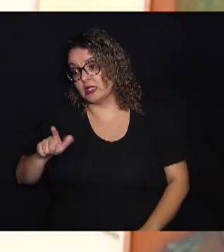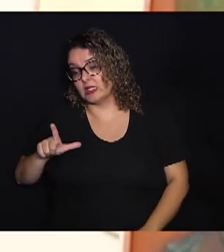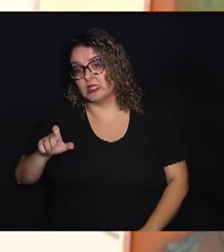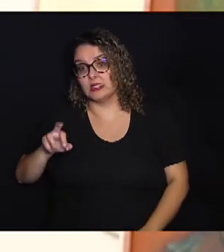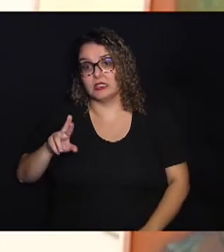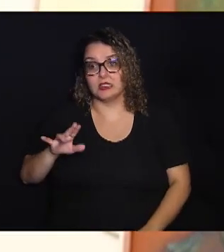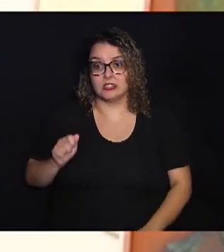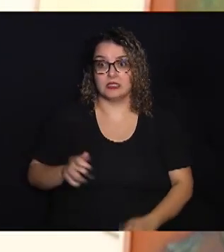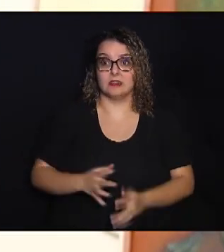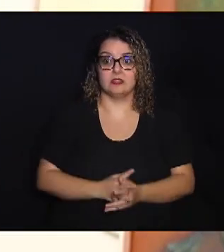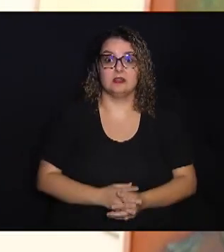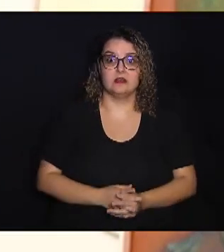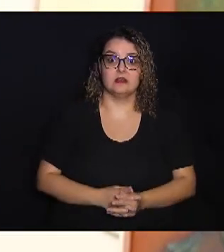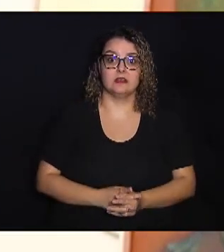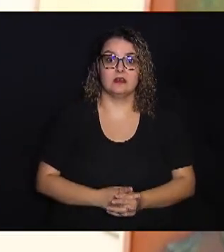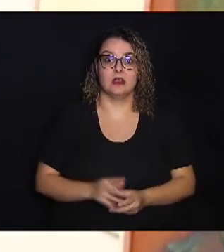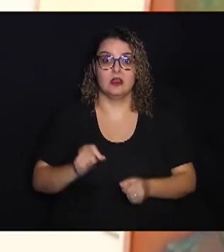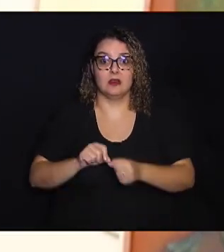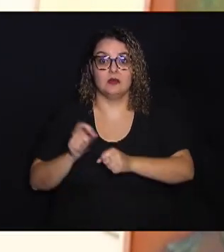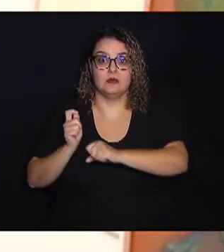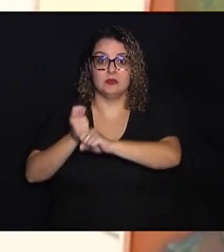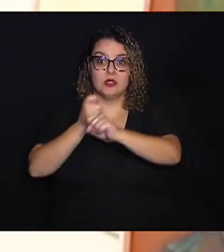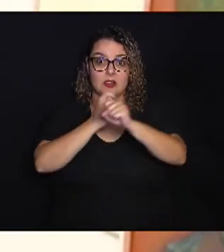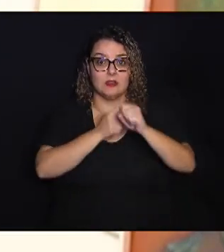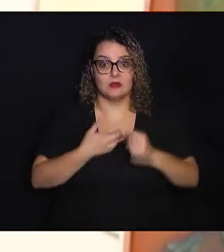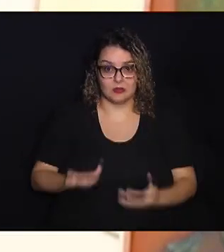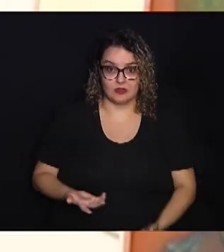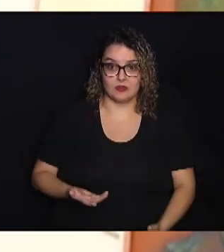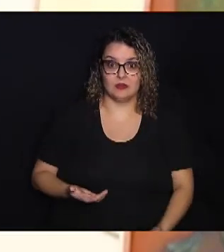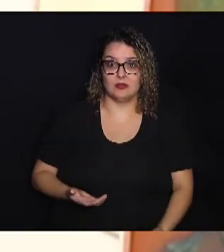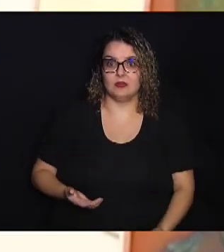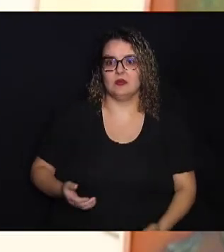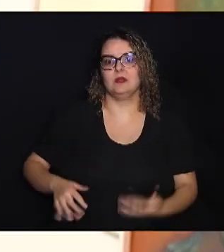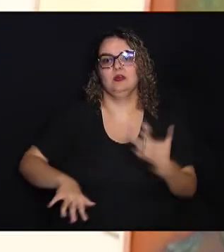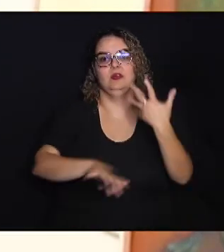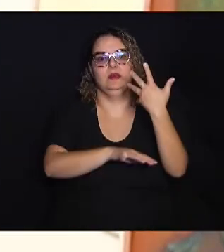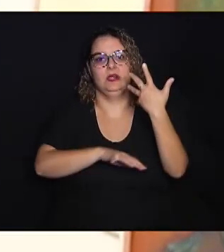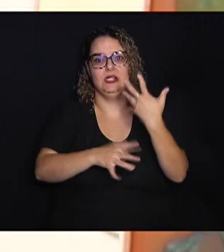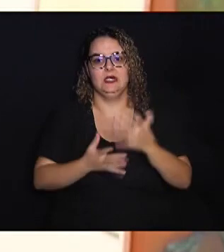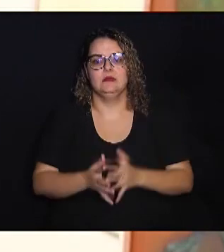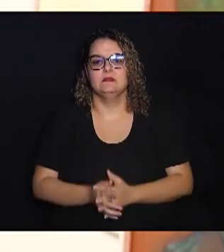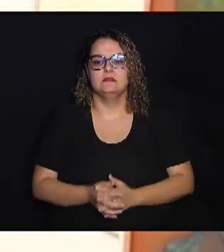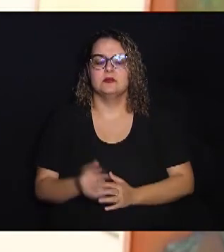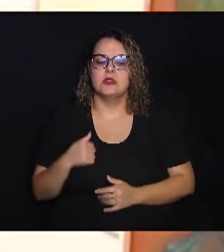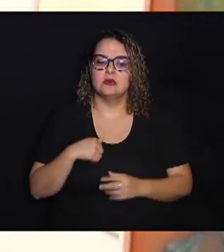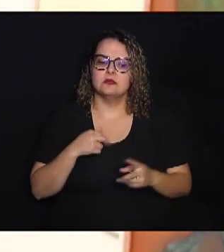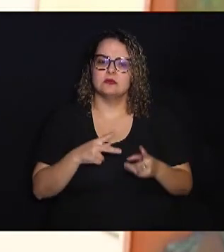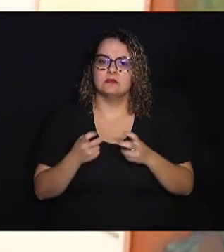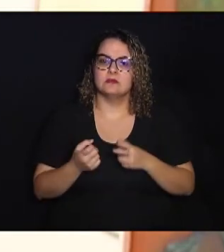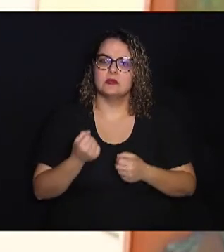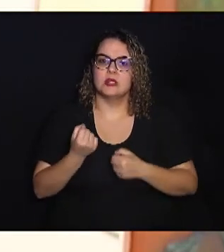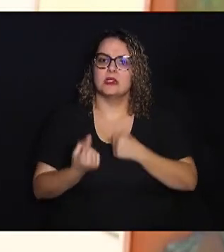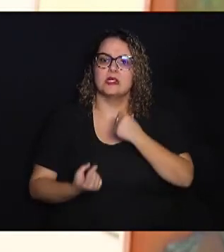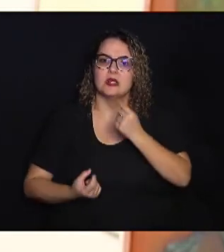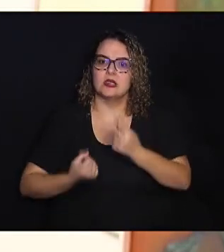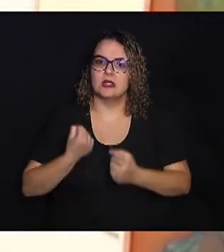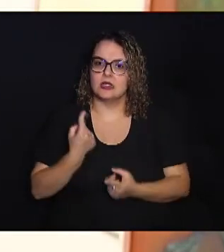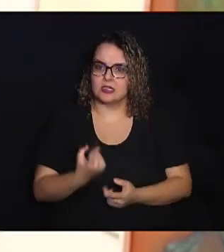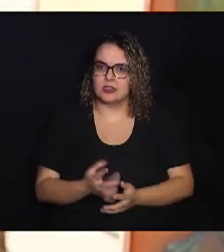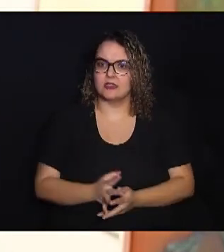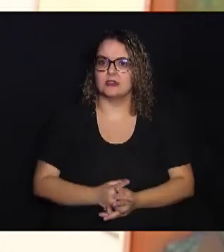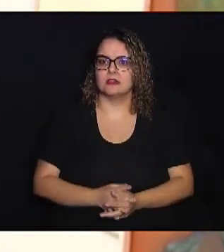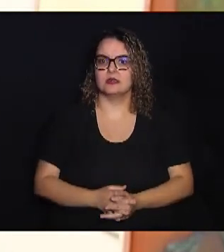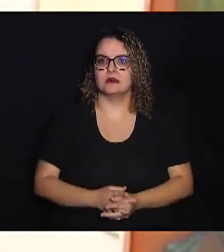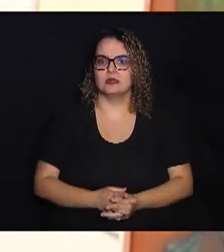fiz esculturas, participei para esculturas monumentais em praça pública. Mas eu percebi que alguém